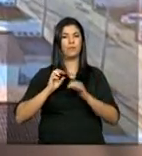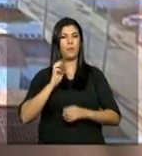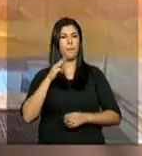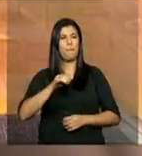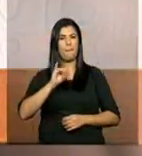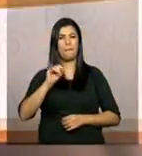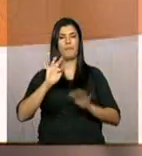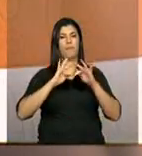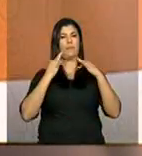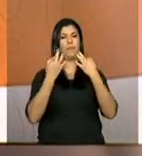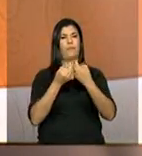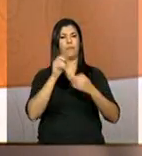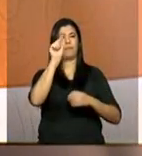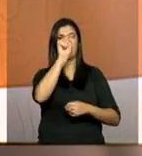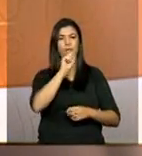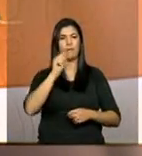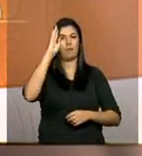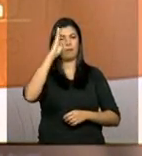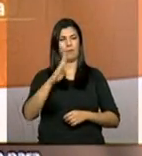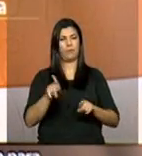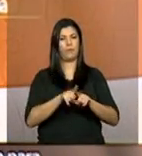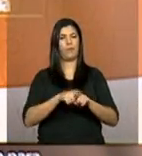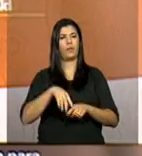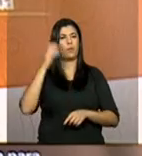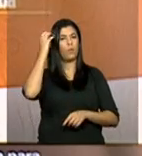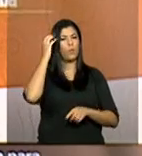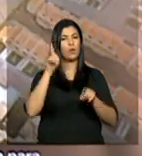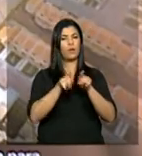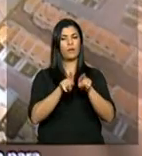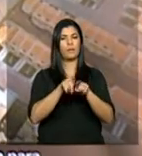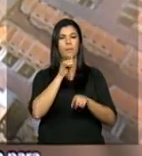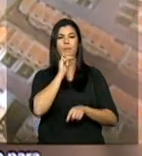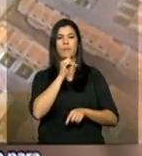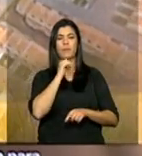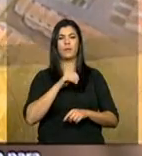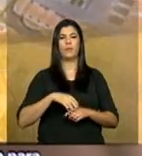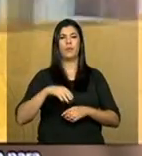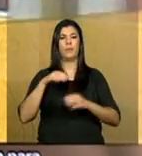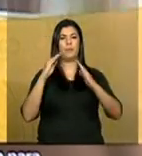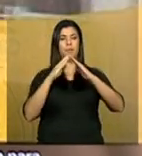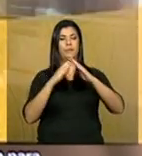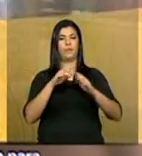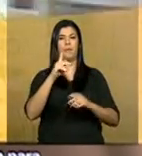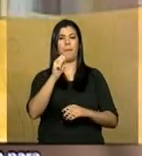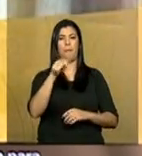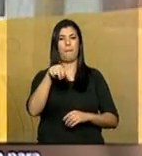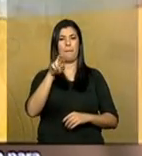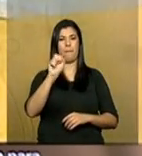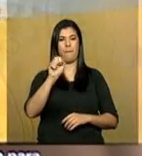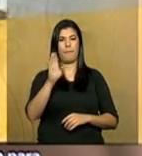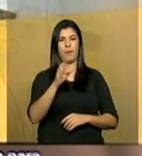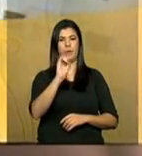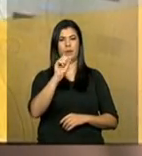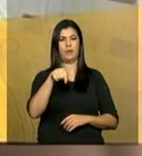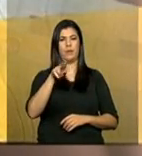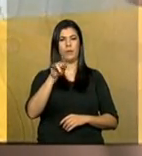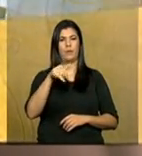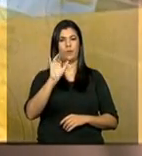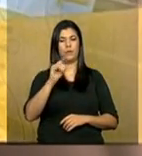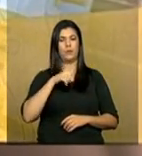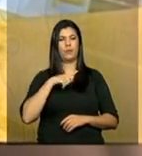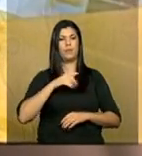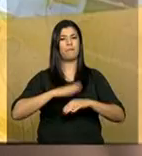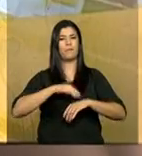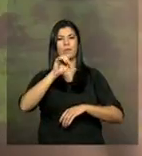as regiões. Em Curitiba, por exemplo, o residencial Parque Iguaçu 2 e 3 oferece moradia para mais de